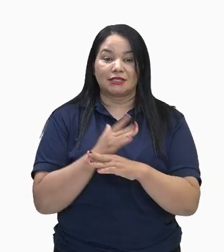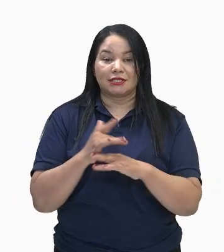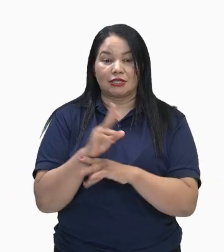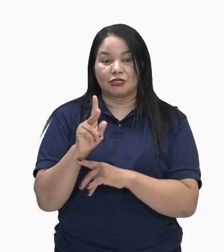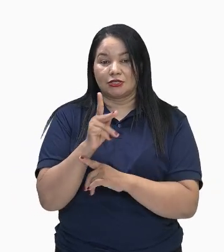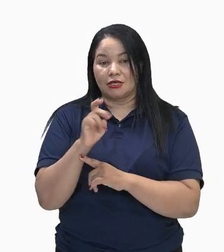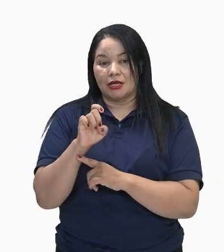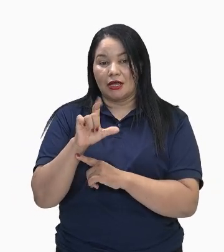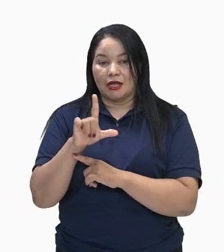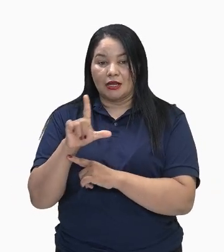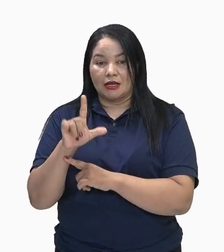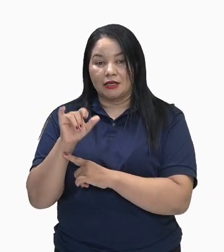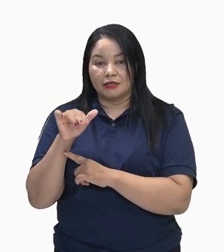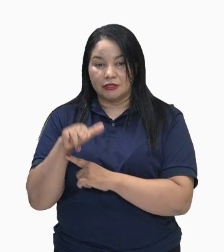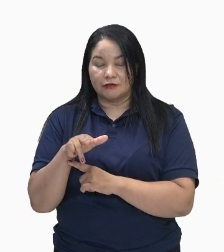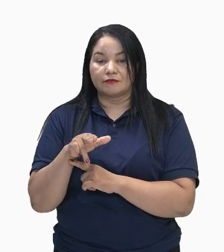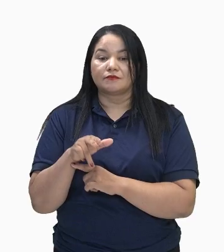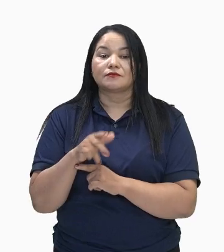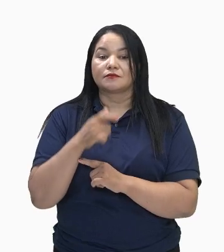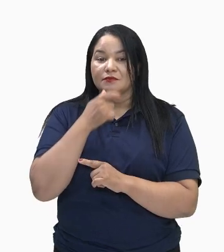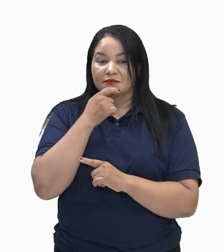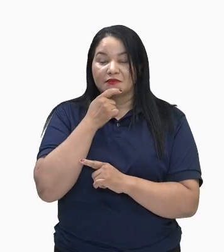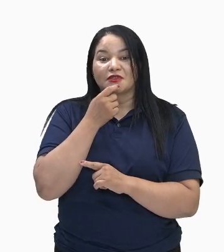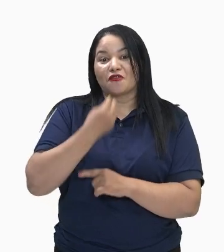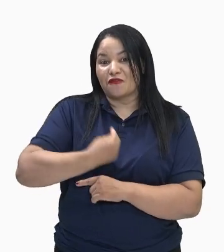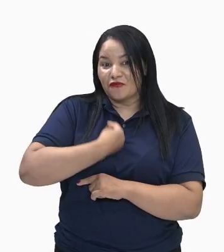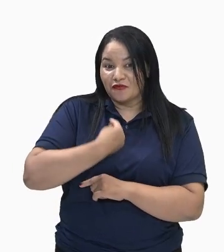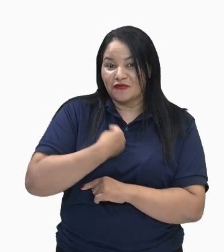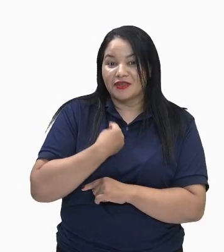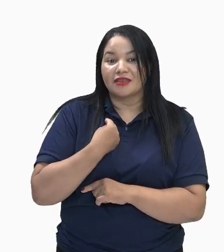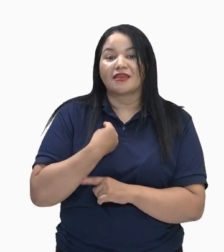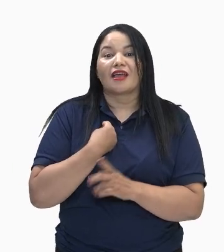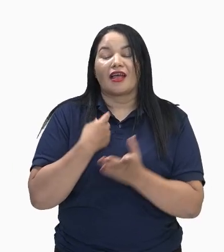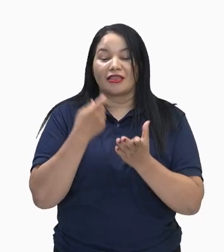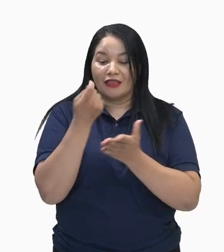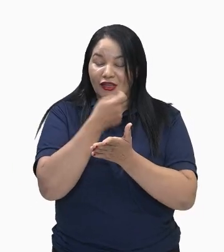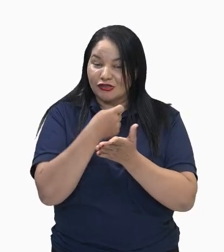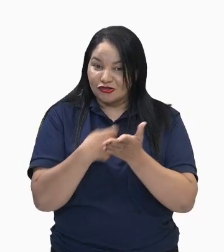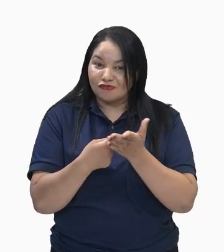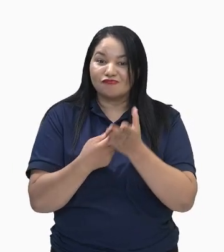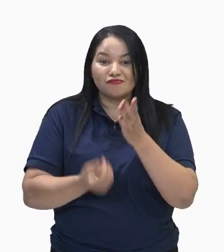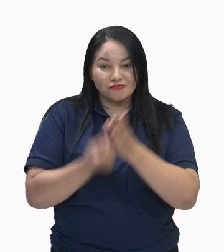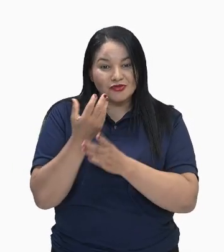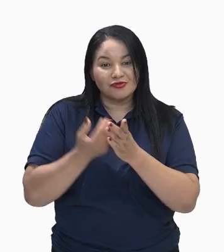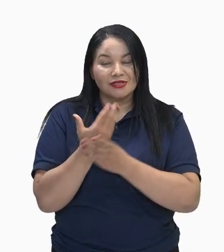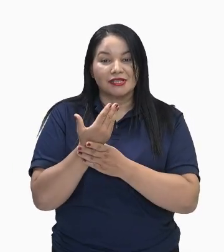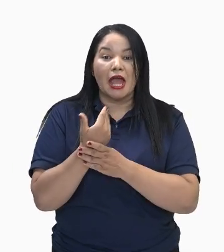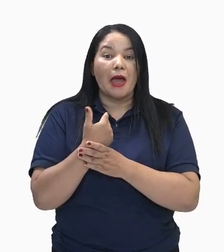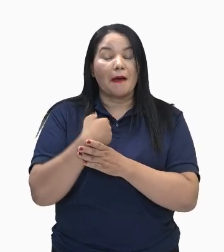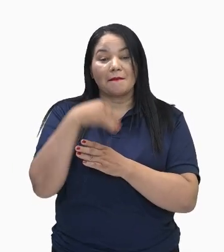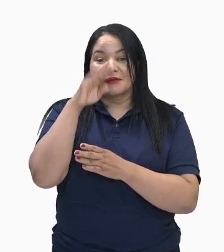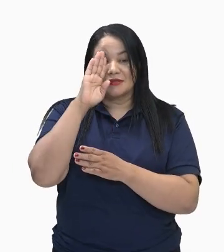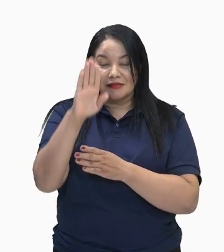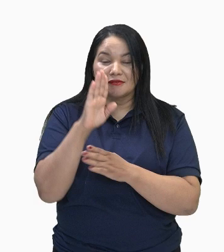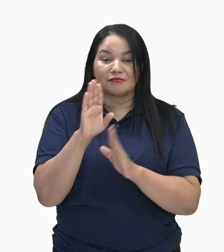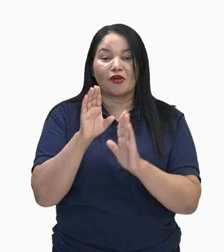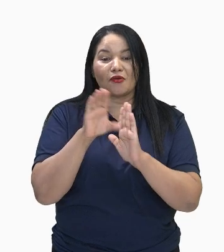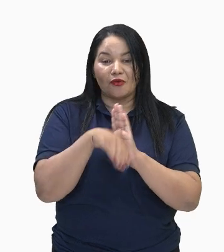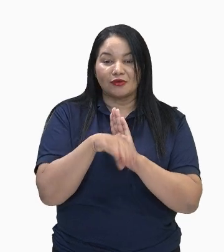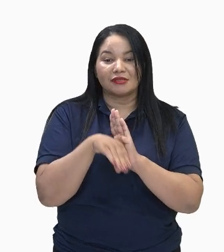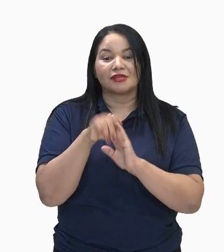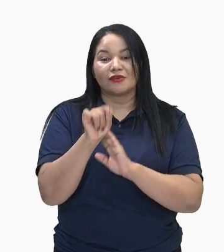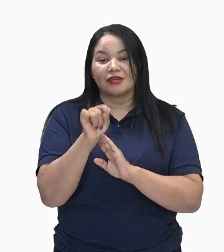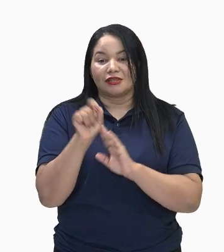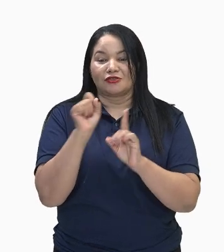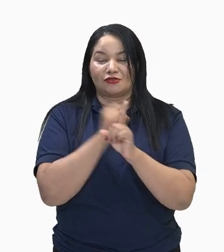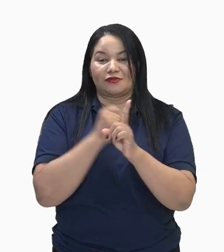Elín. Castells está vivo, está produzindo e o seu principal conceito é sociedade